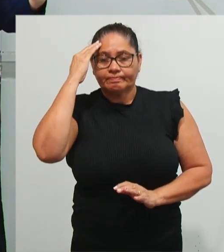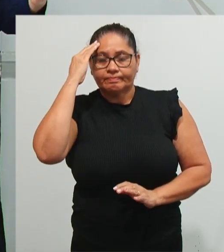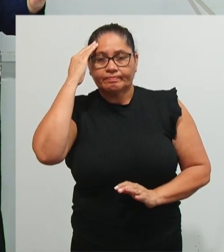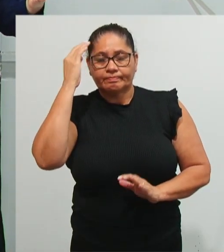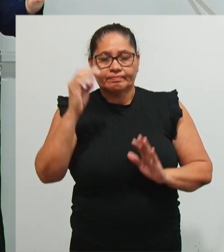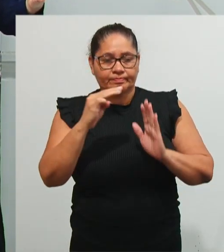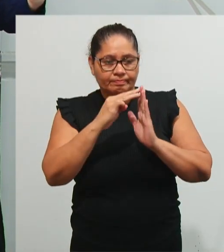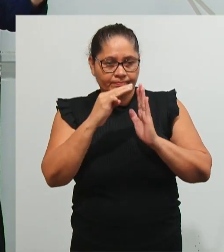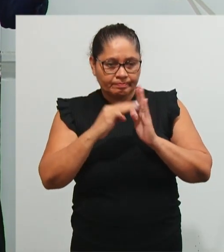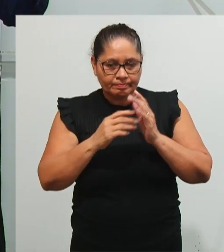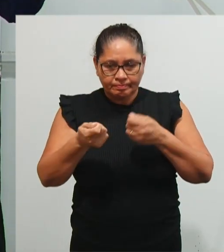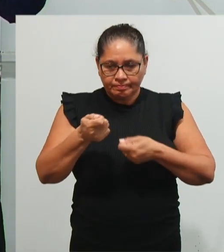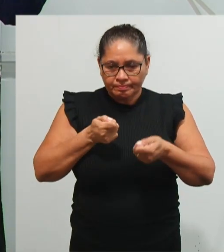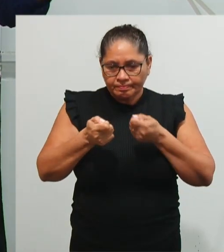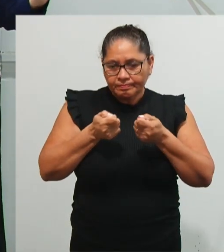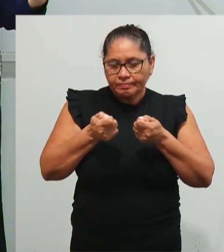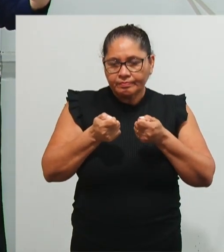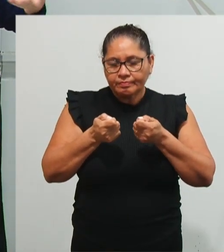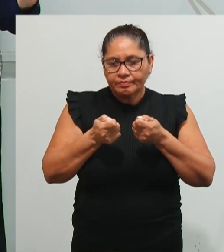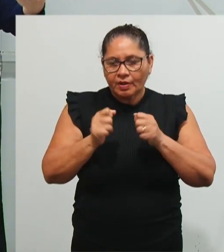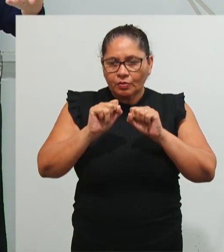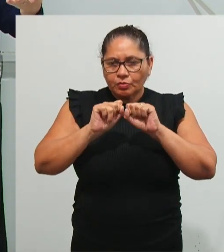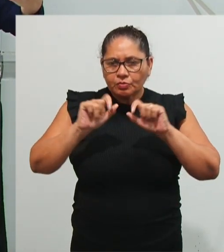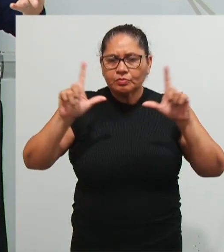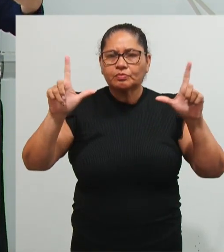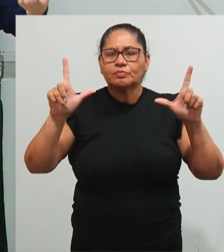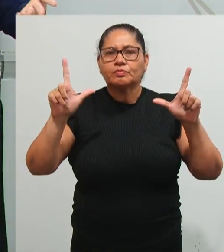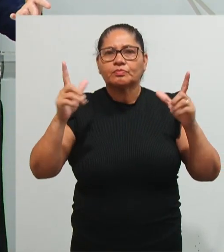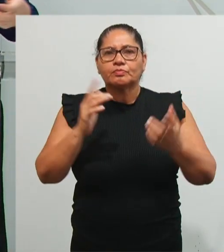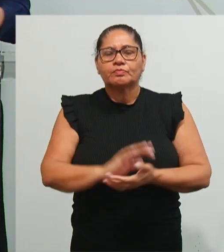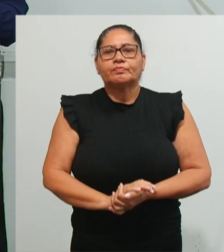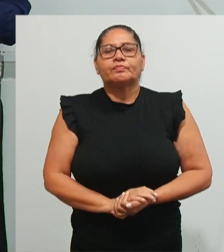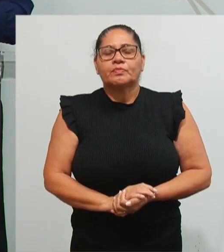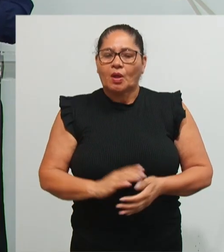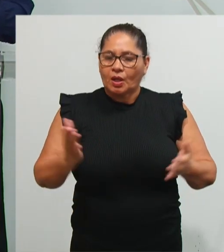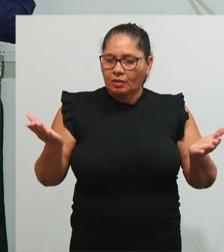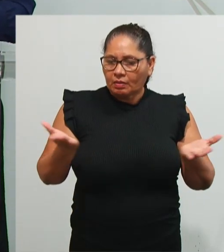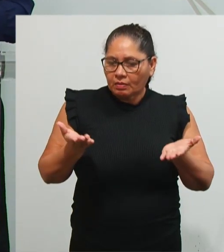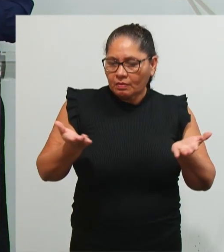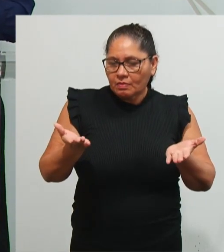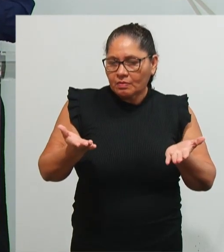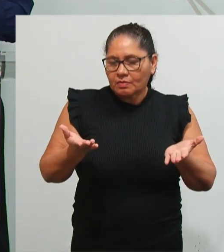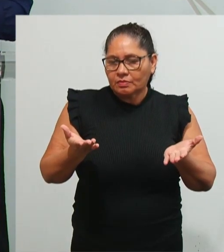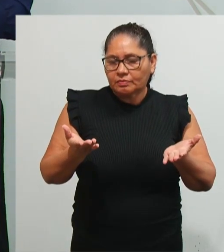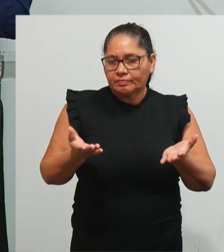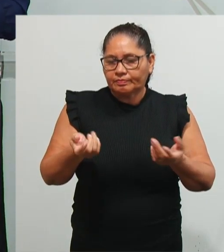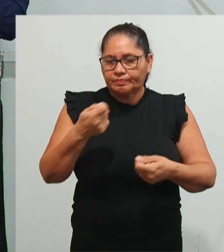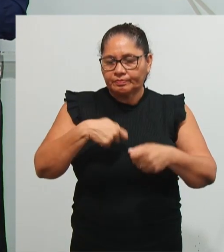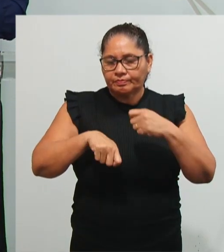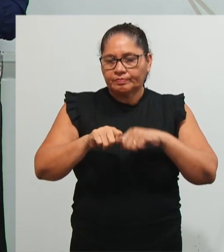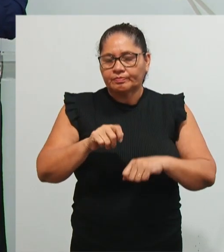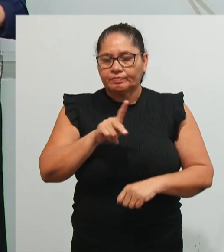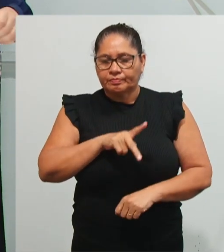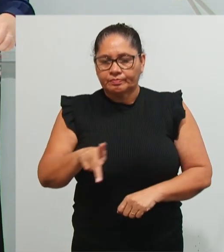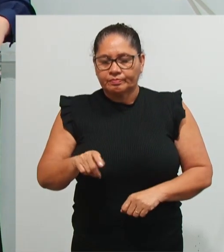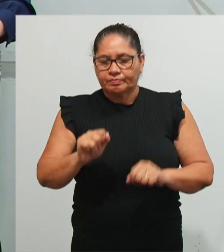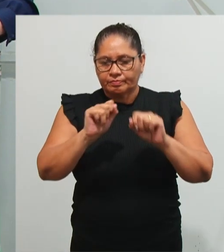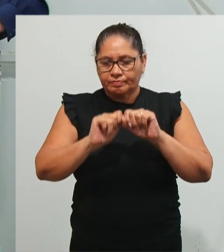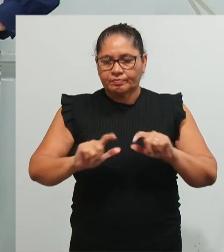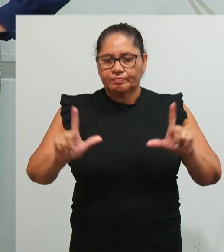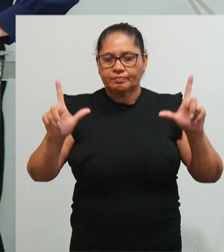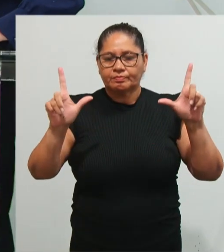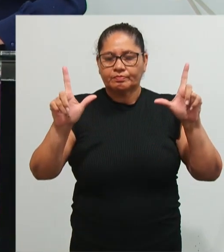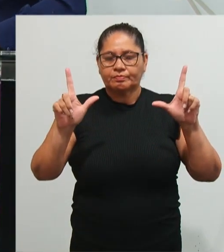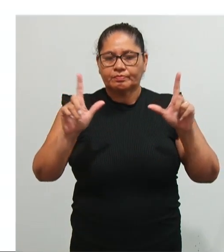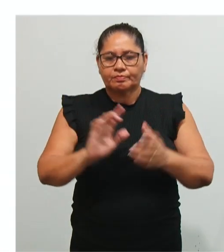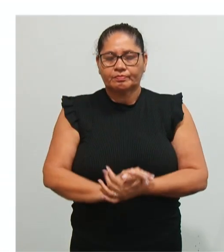de controle se modernizou e se aplicou de uma forma muito atual dentro da gestão pública. Vamos para os slides? Nós